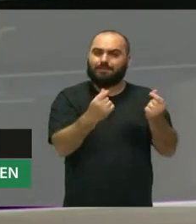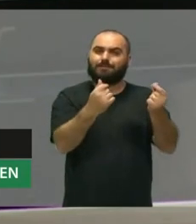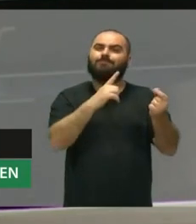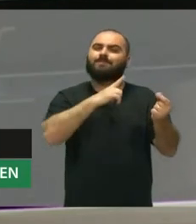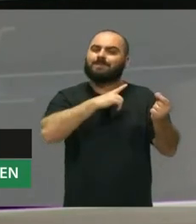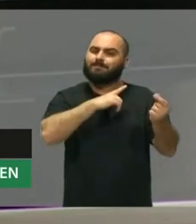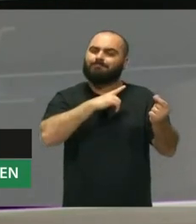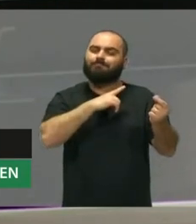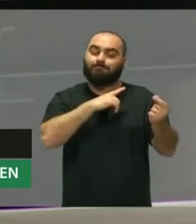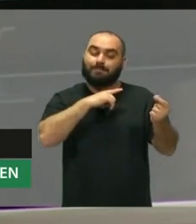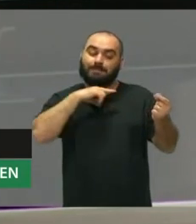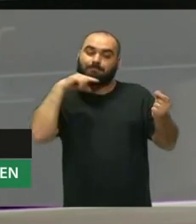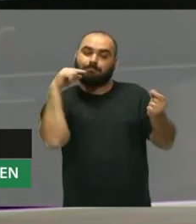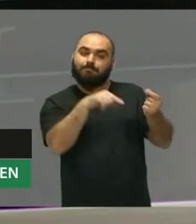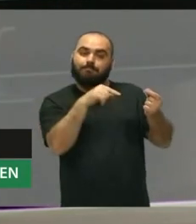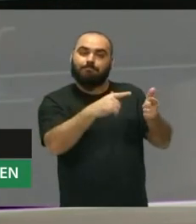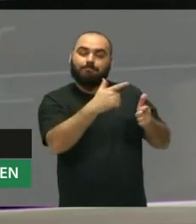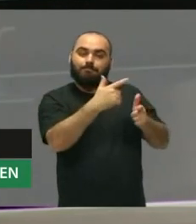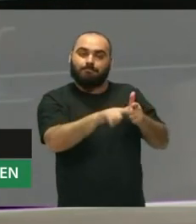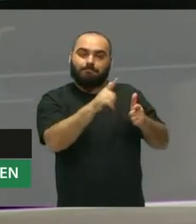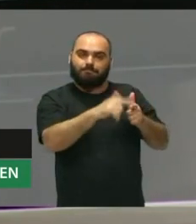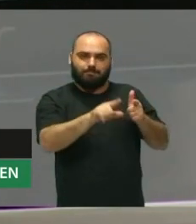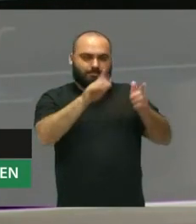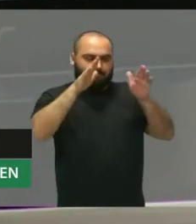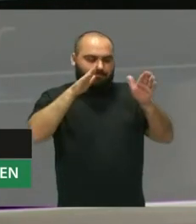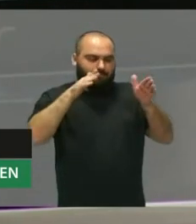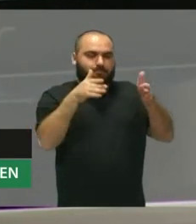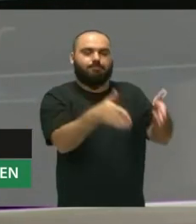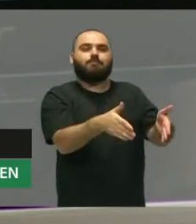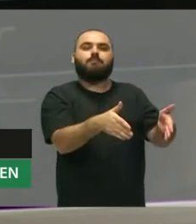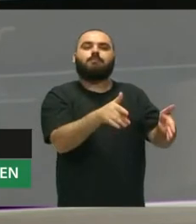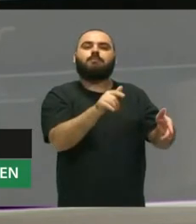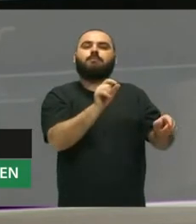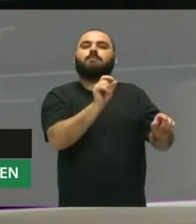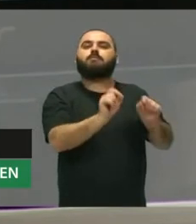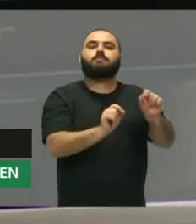esse problema é um problema que está focado